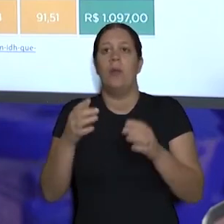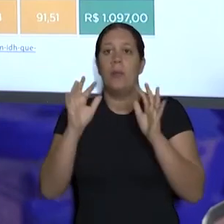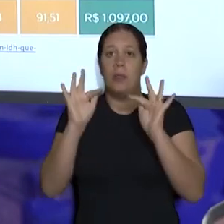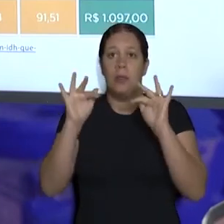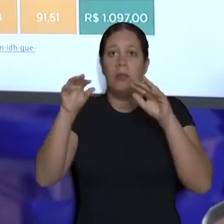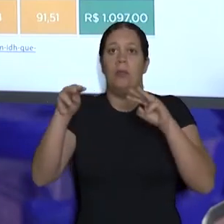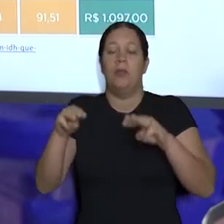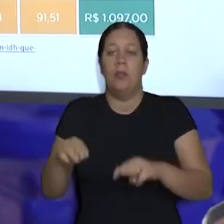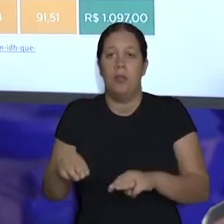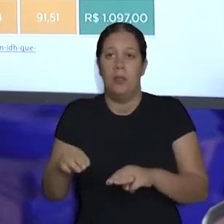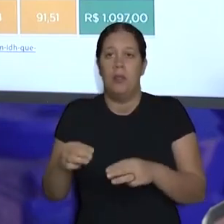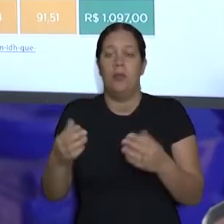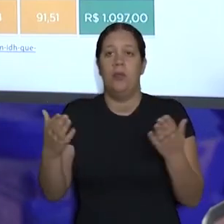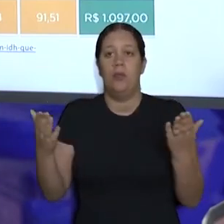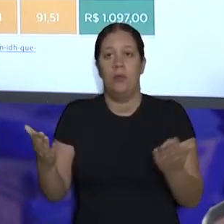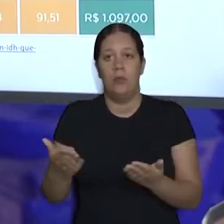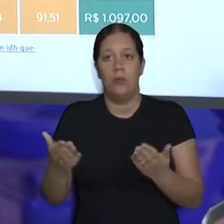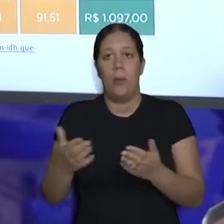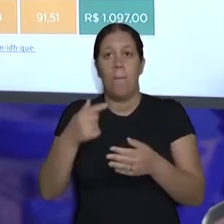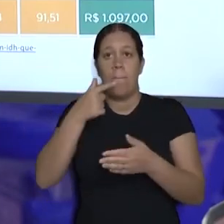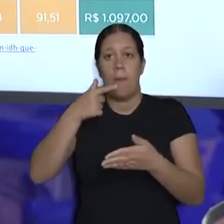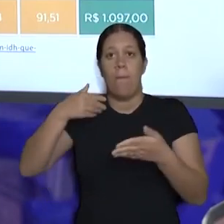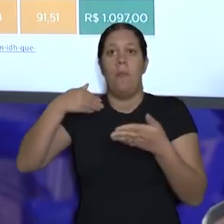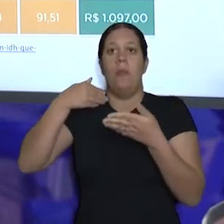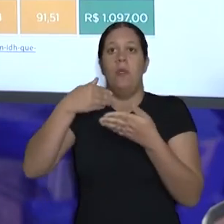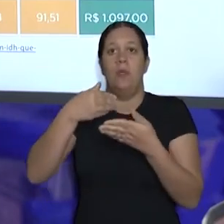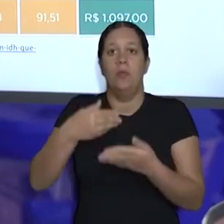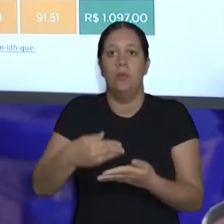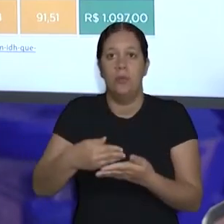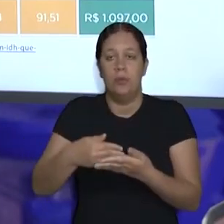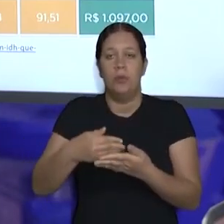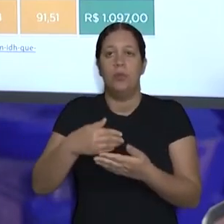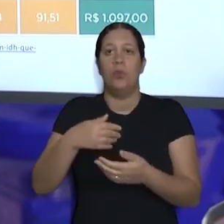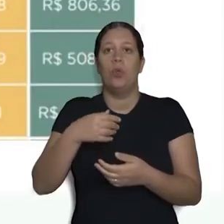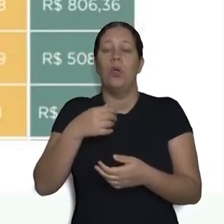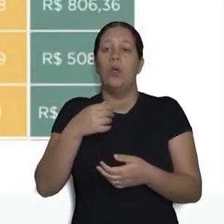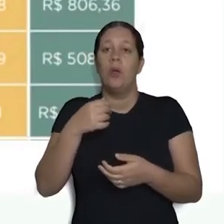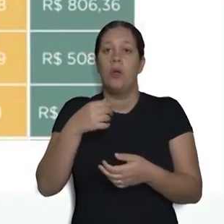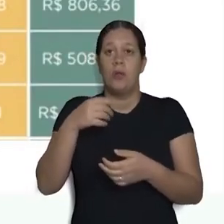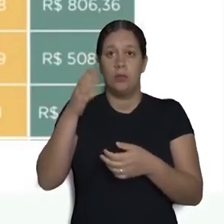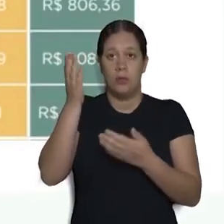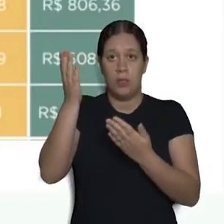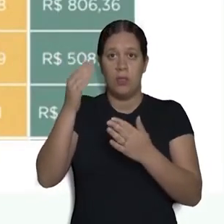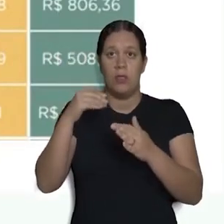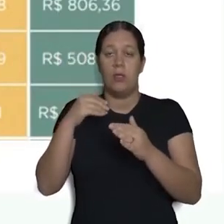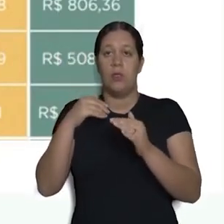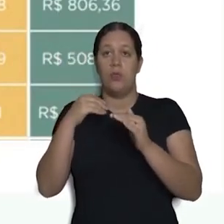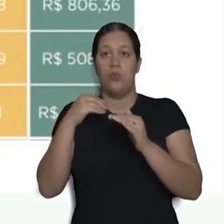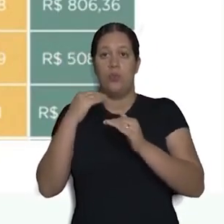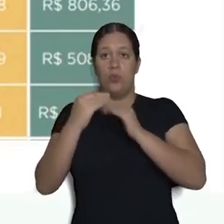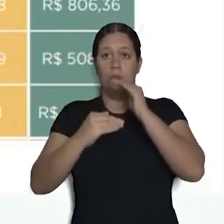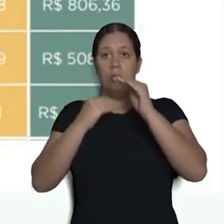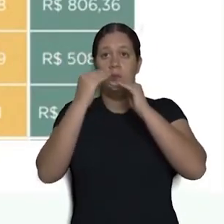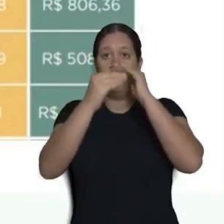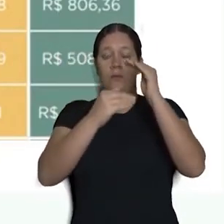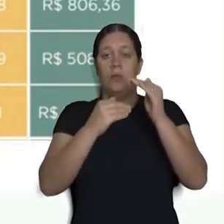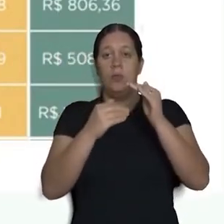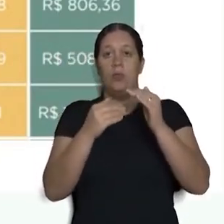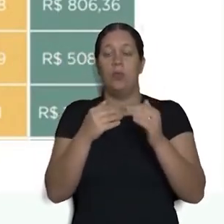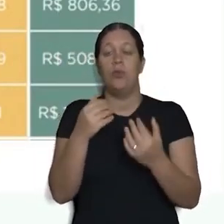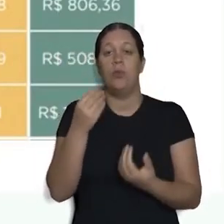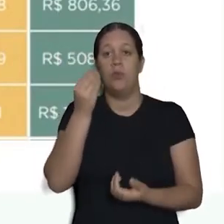esses dados, esses valores, né, que quanto mais próximo do 1, como foi dito, para o IDH, nós temos esses